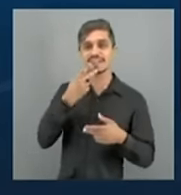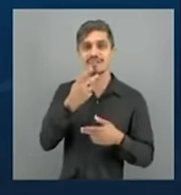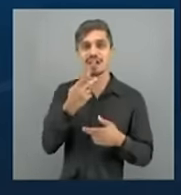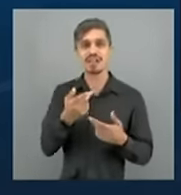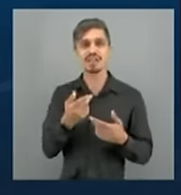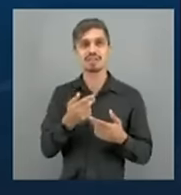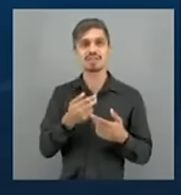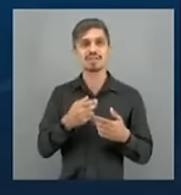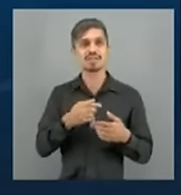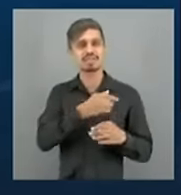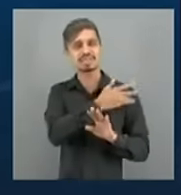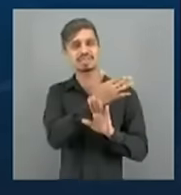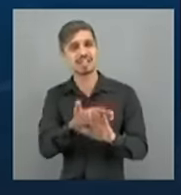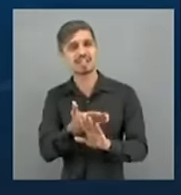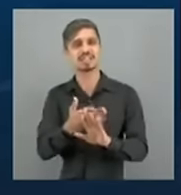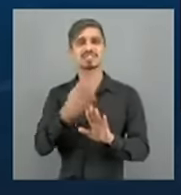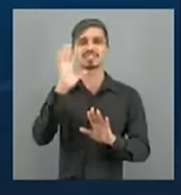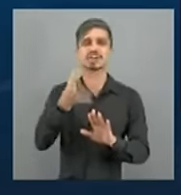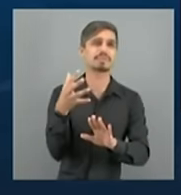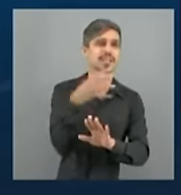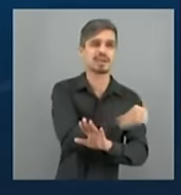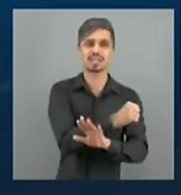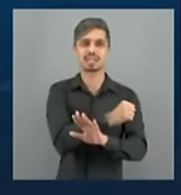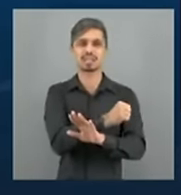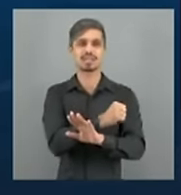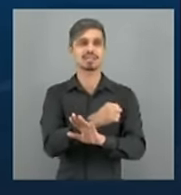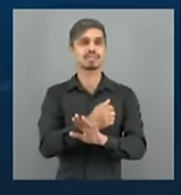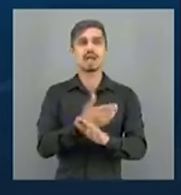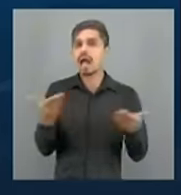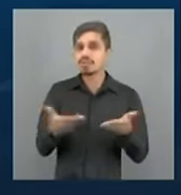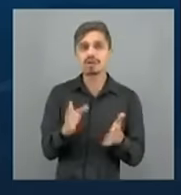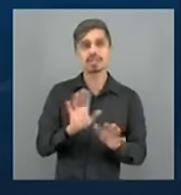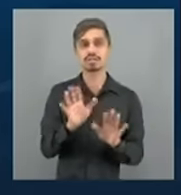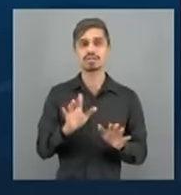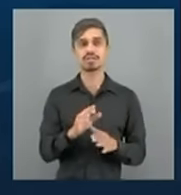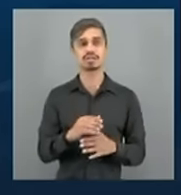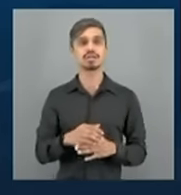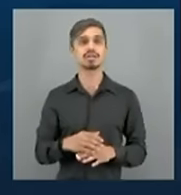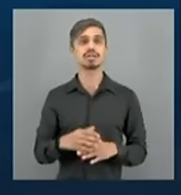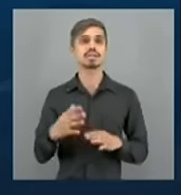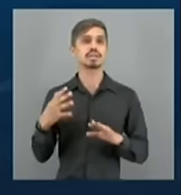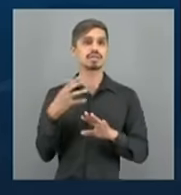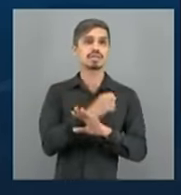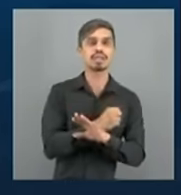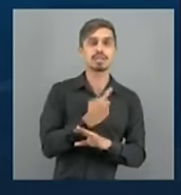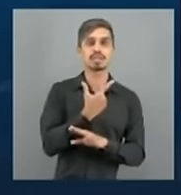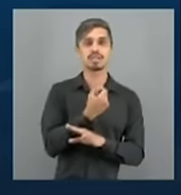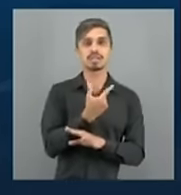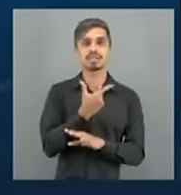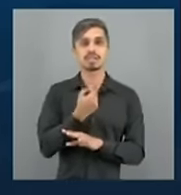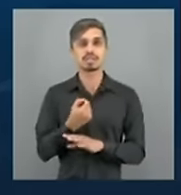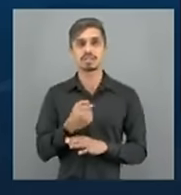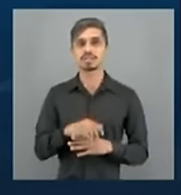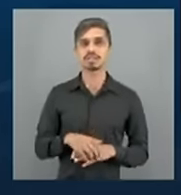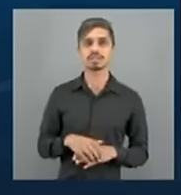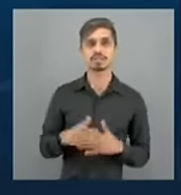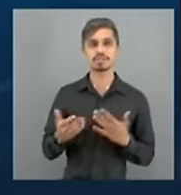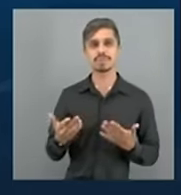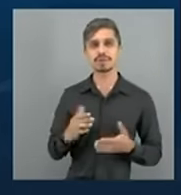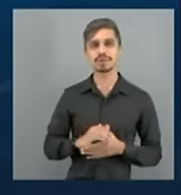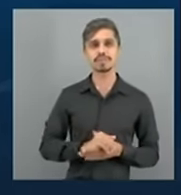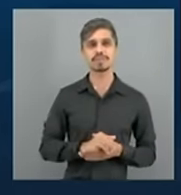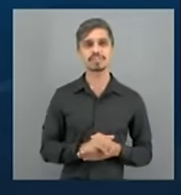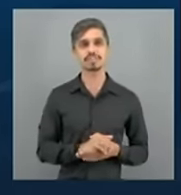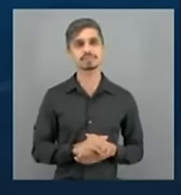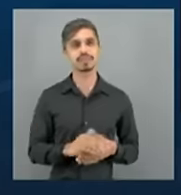olha o tanto de coisa que eu já passei, já pegaram. Cara, não é de agora, entende? Me pegaram em 2020, entende? Tem toda... Eu acho que você,